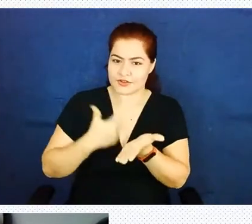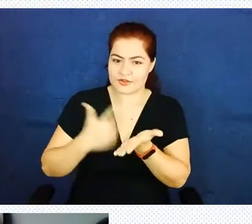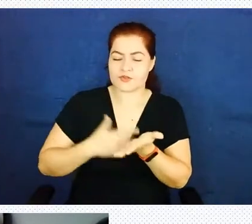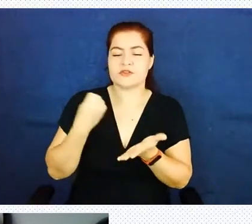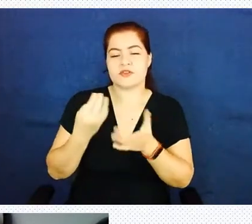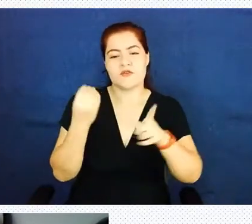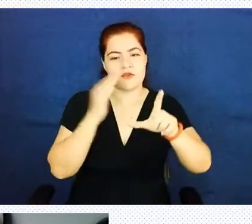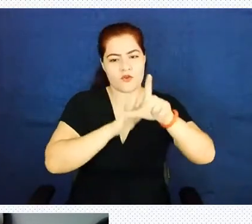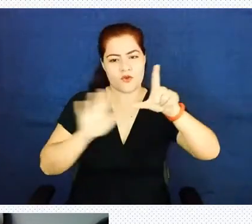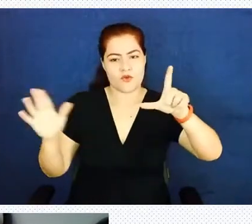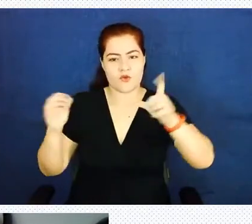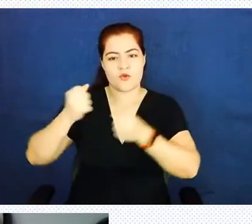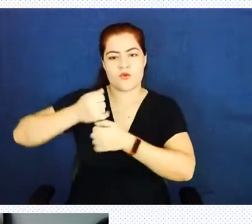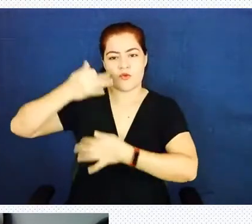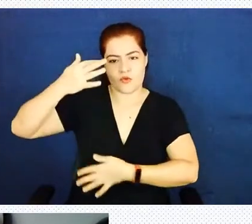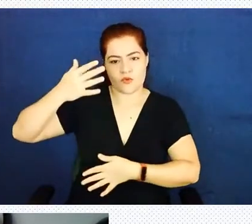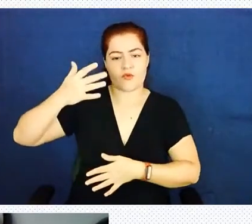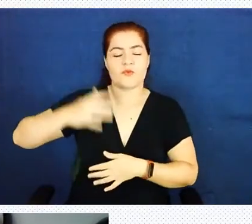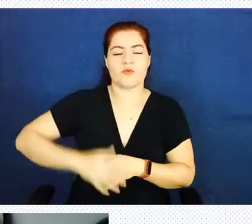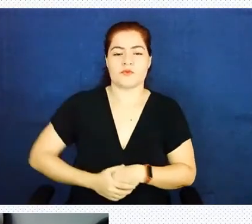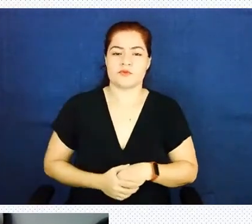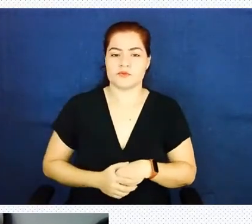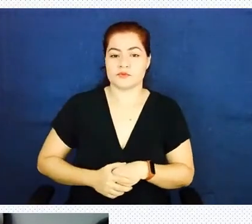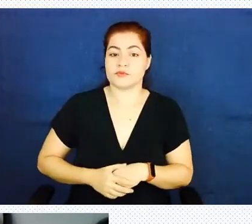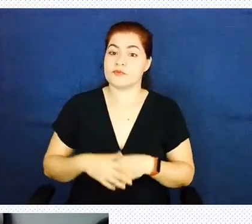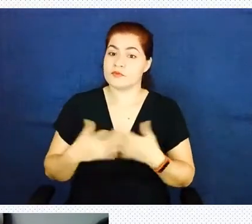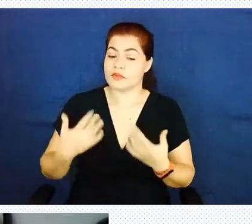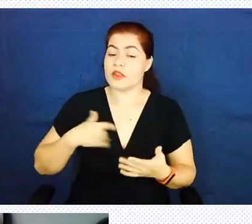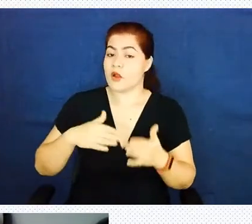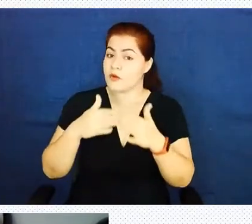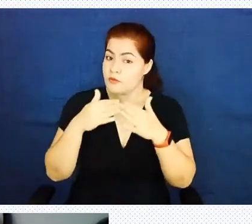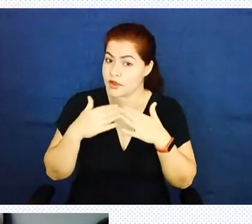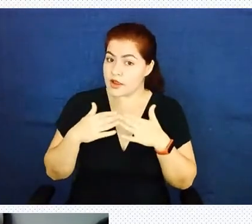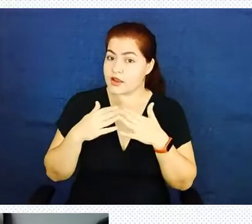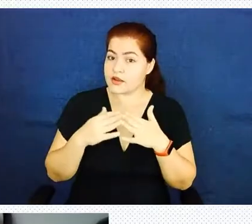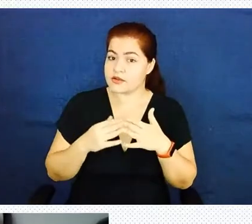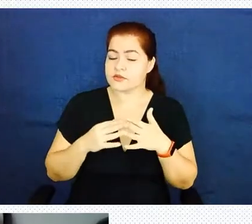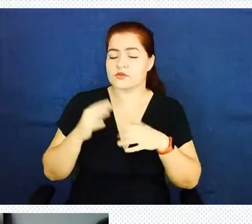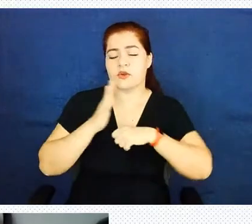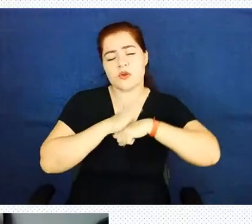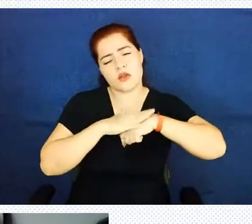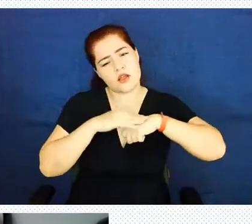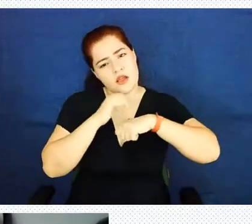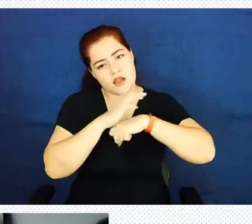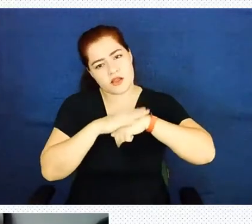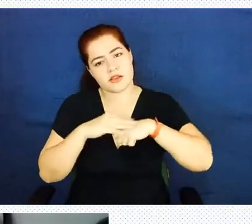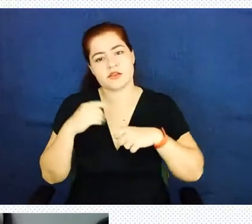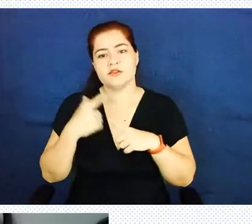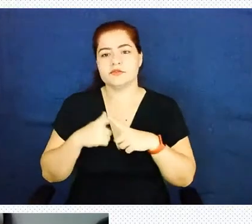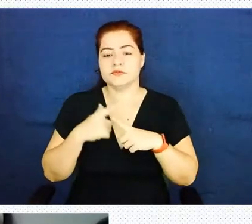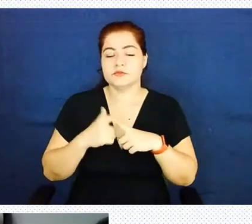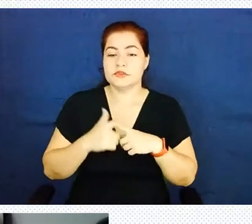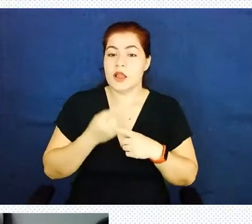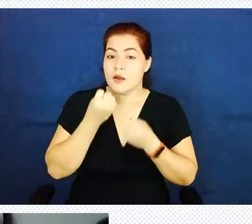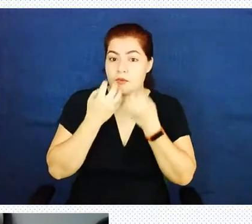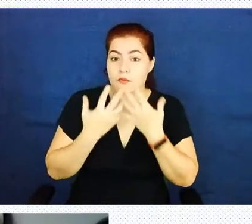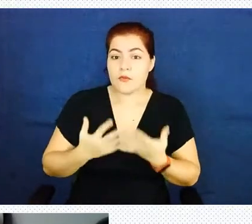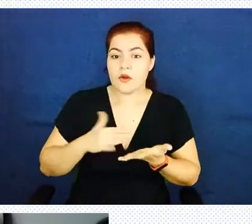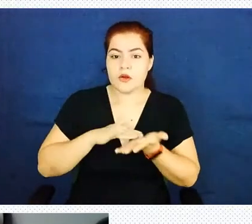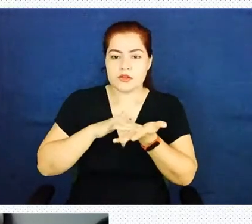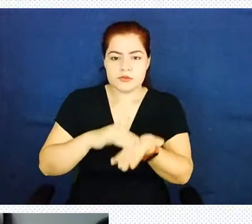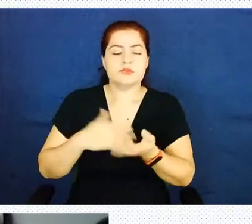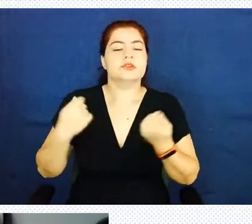aí no chat para você. E eu te peço, com muito carinho, porque as boas mensagens,